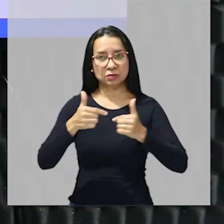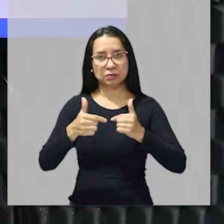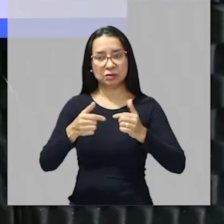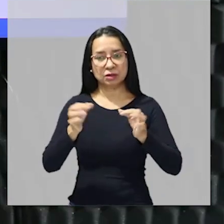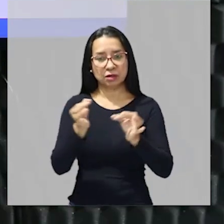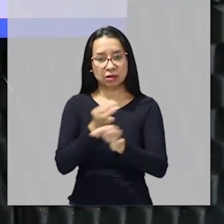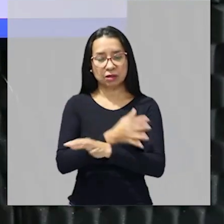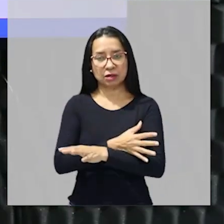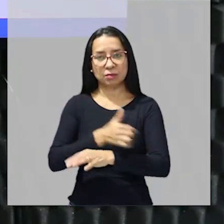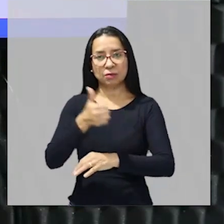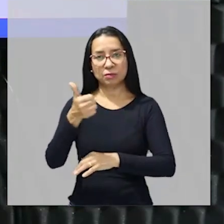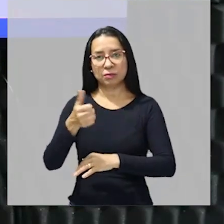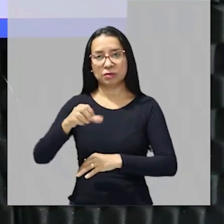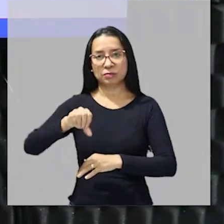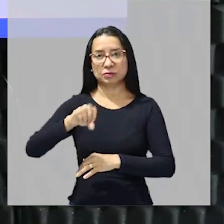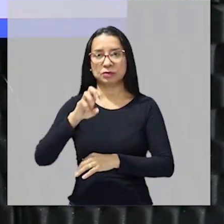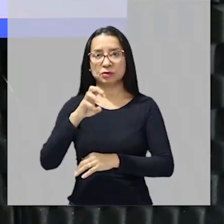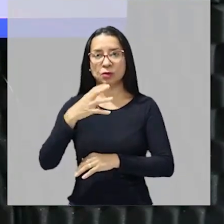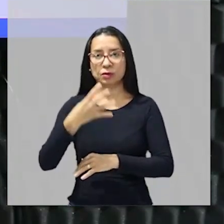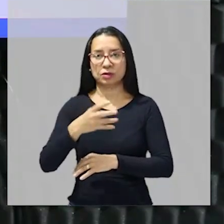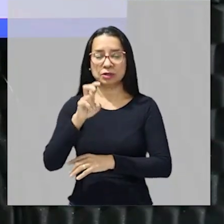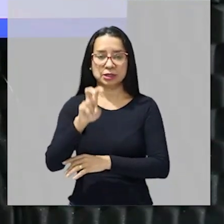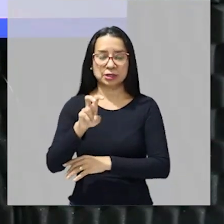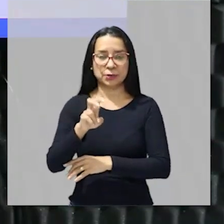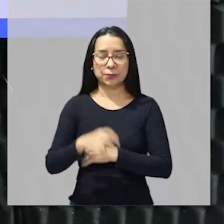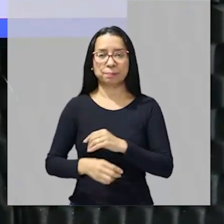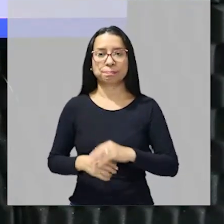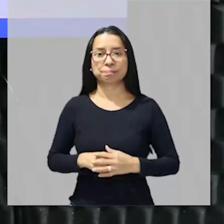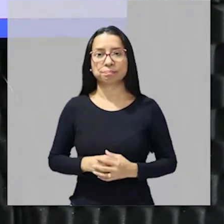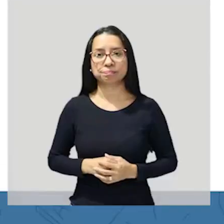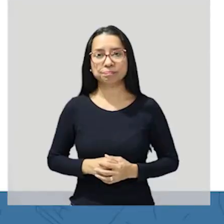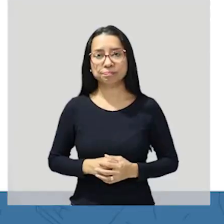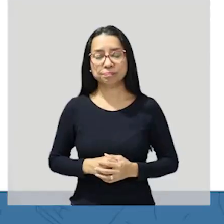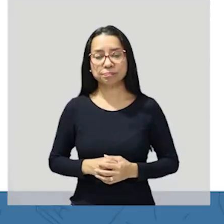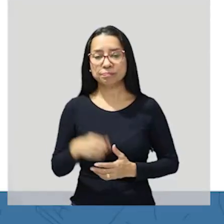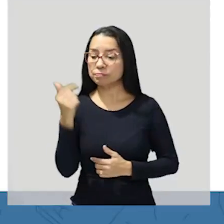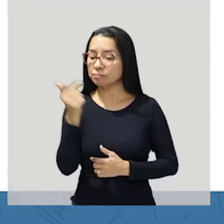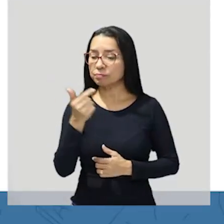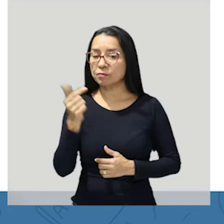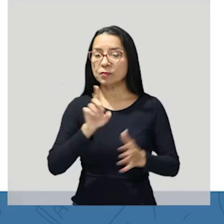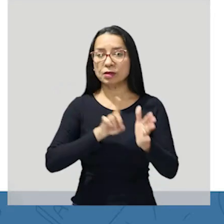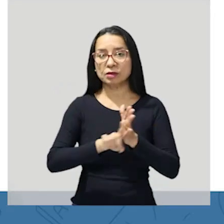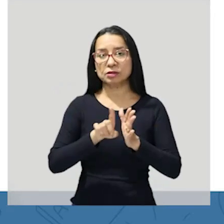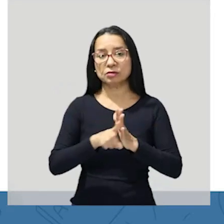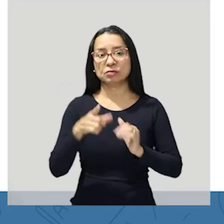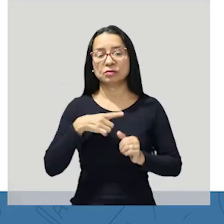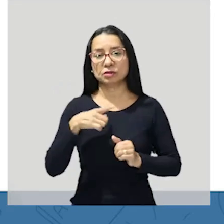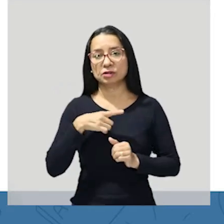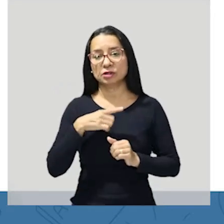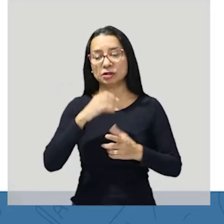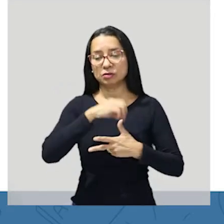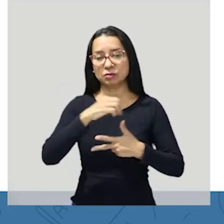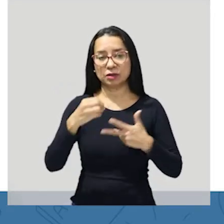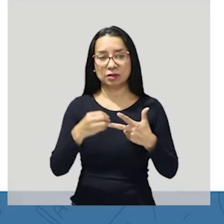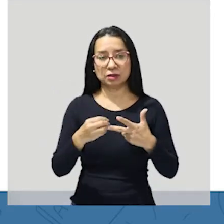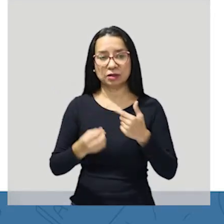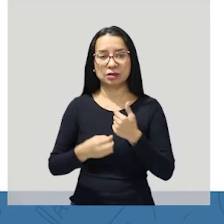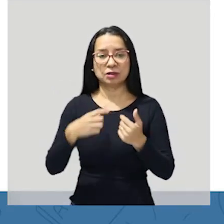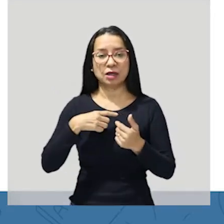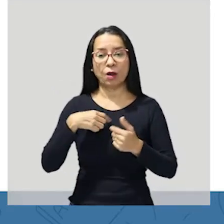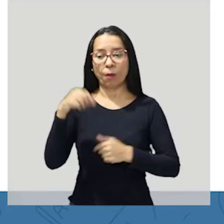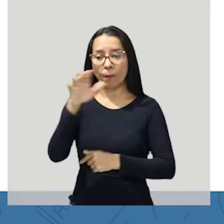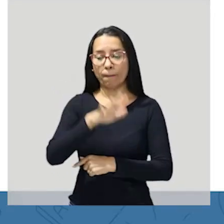D de dado. A nossa segunda questão, que caiu no Enem, PPL 2020, nós temos um